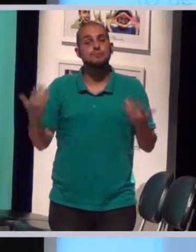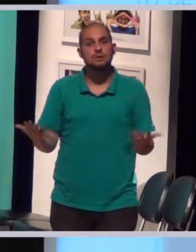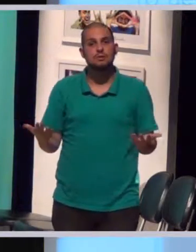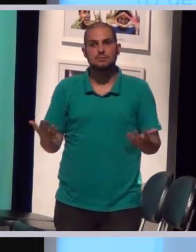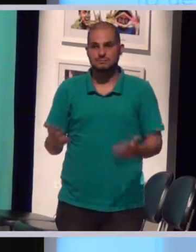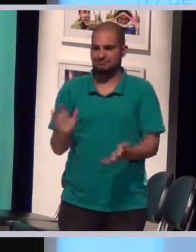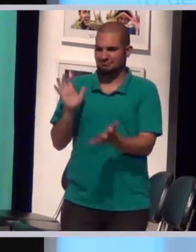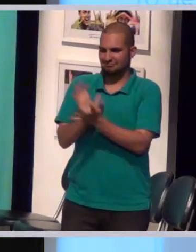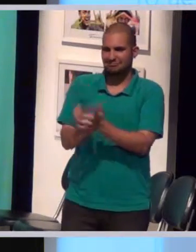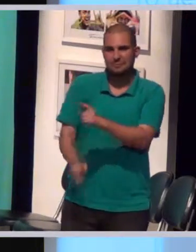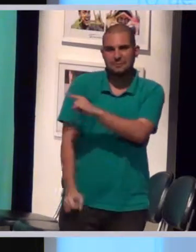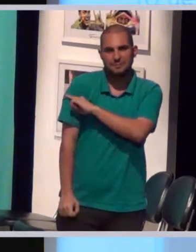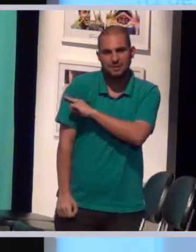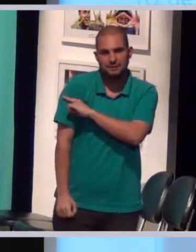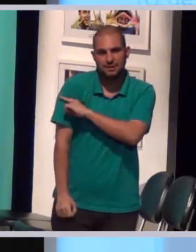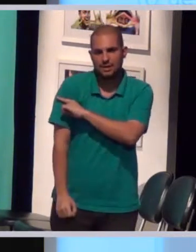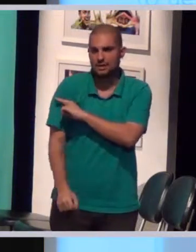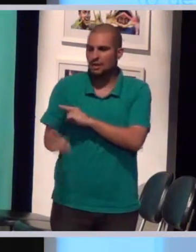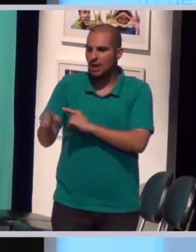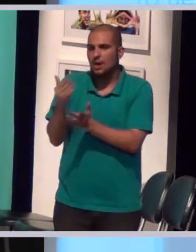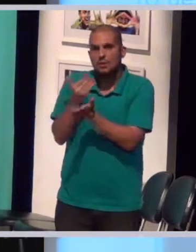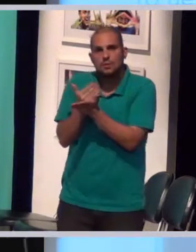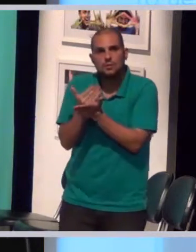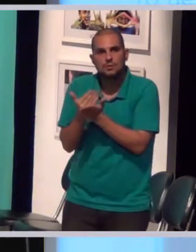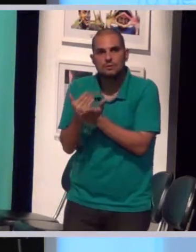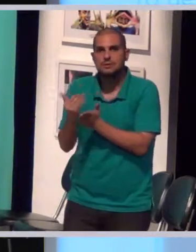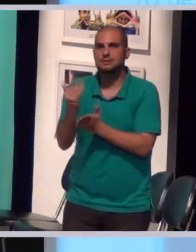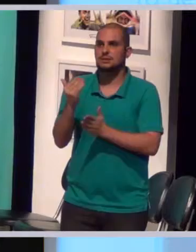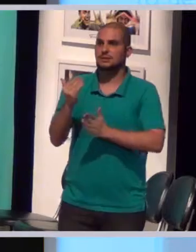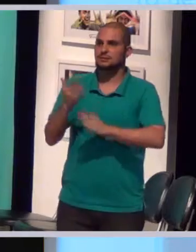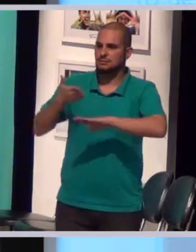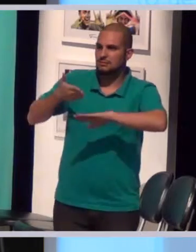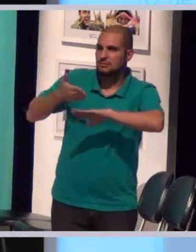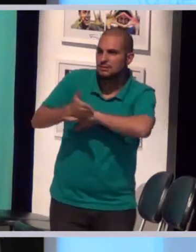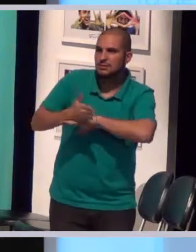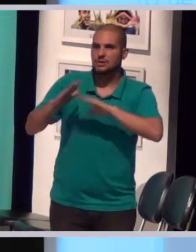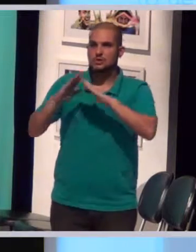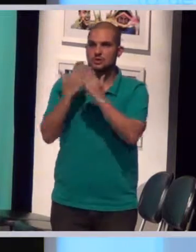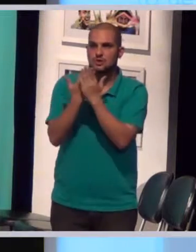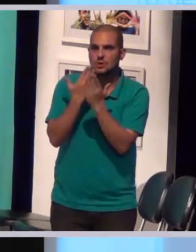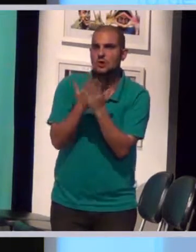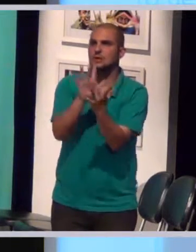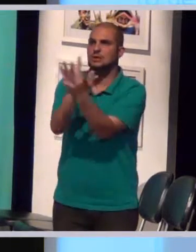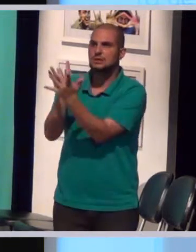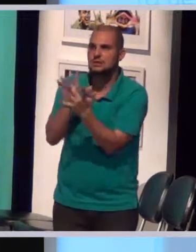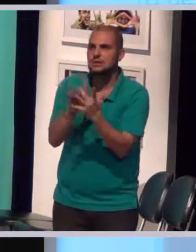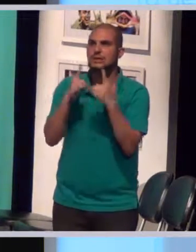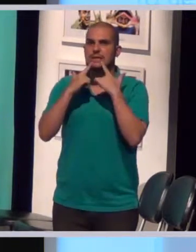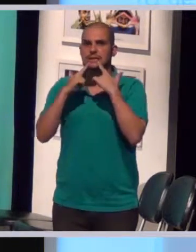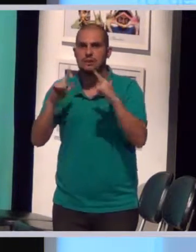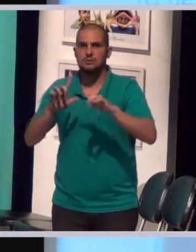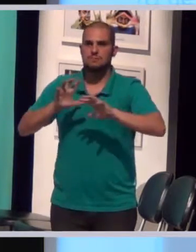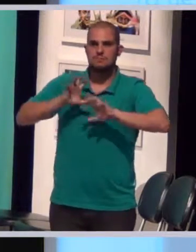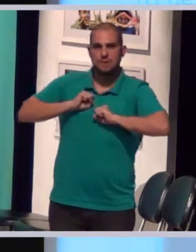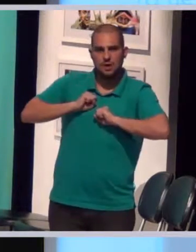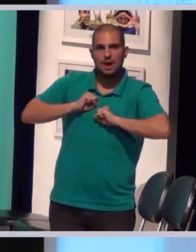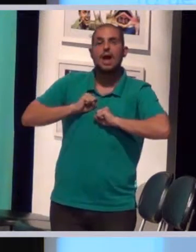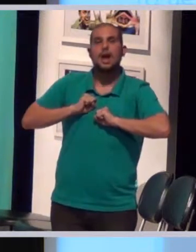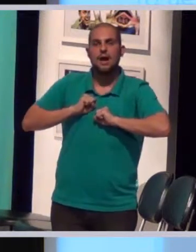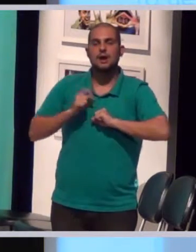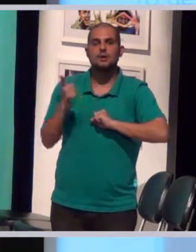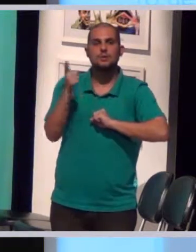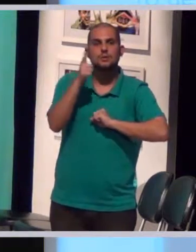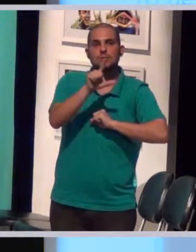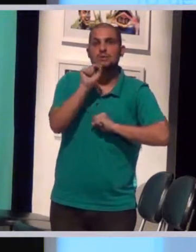1º ano de escolaridade, onde elas começam a se inserir na rotina escolar e começam a adquirir língua, elas já conseguem ter recursos